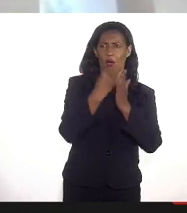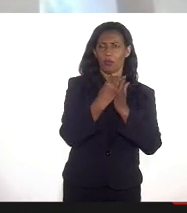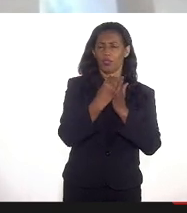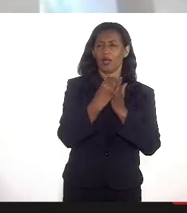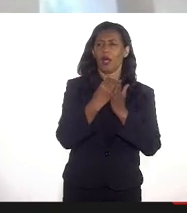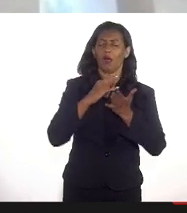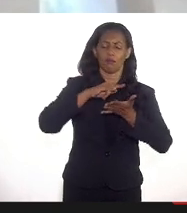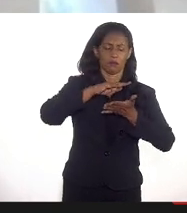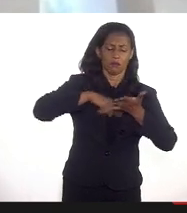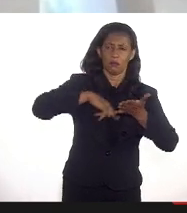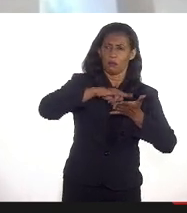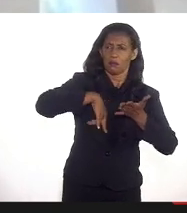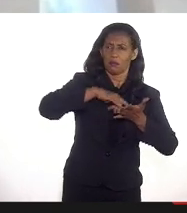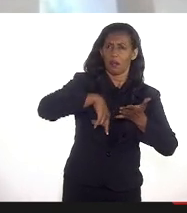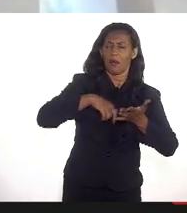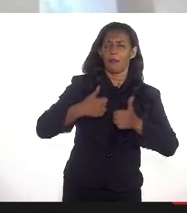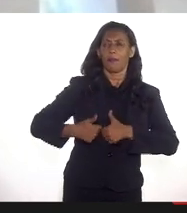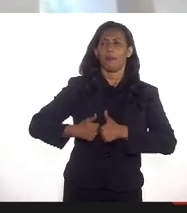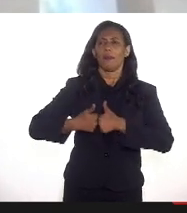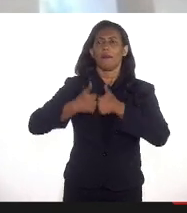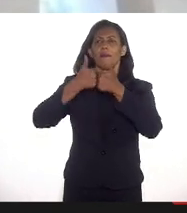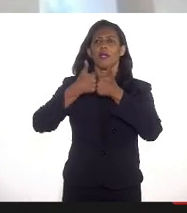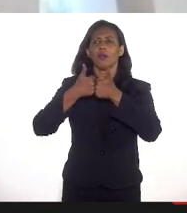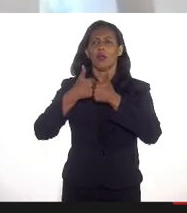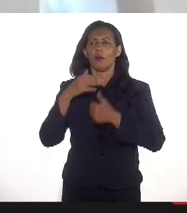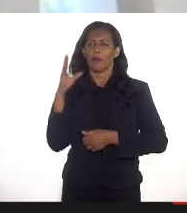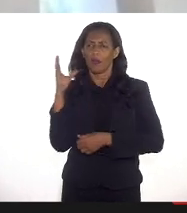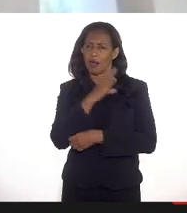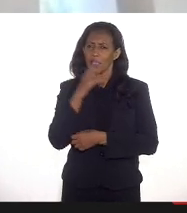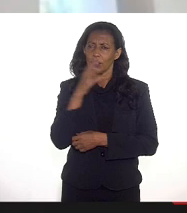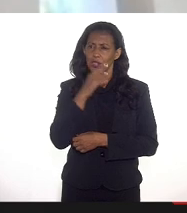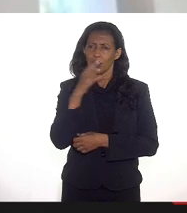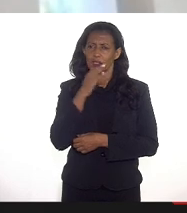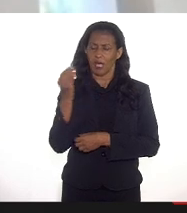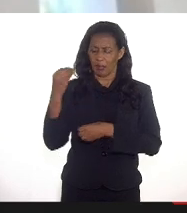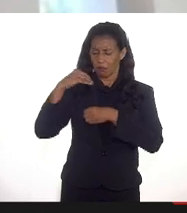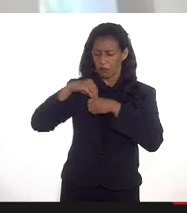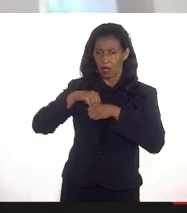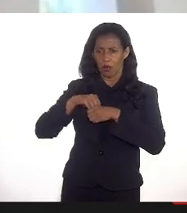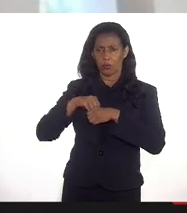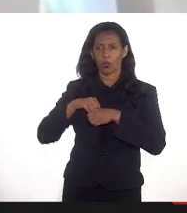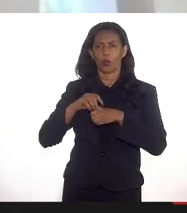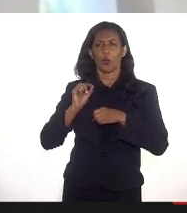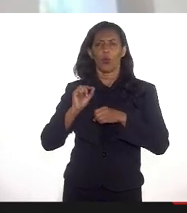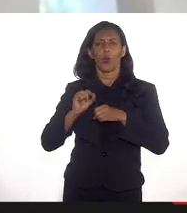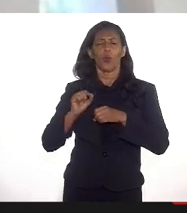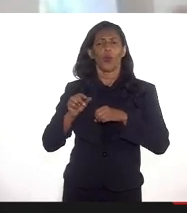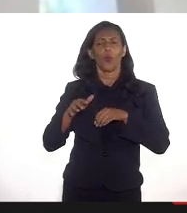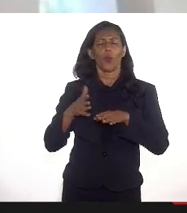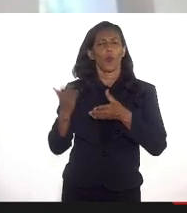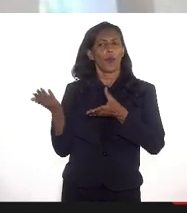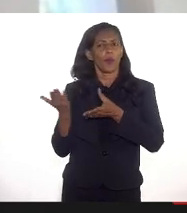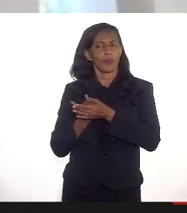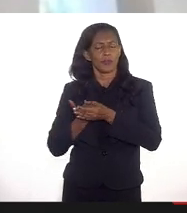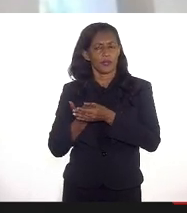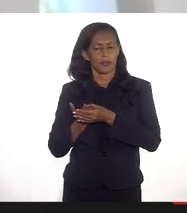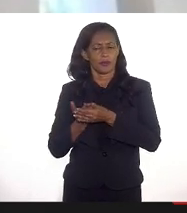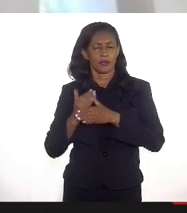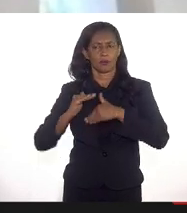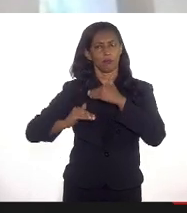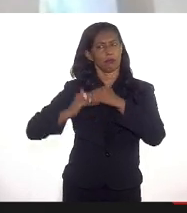poder melhorar o fluxo e agilizar o fluxo interno do processo. O que é importante frisar é o seguinte, o processo,